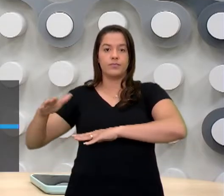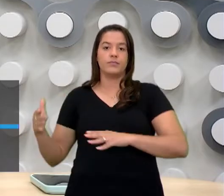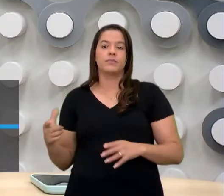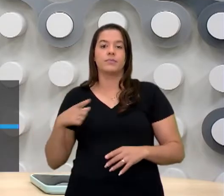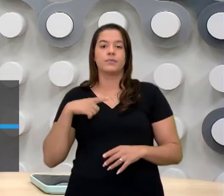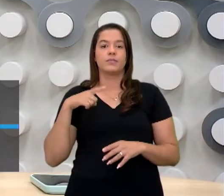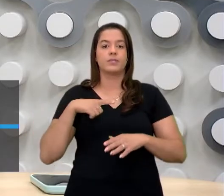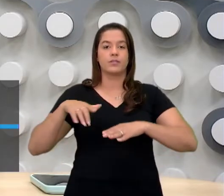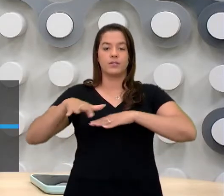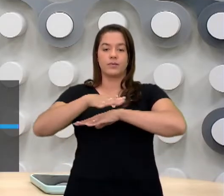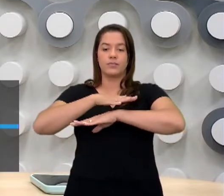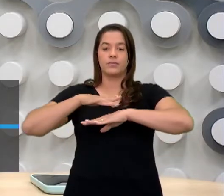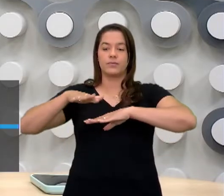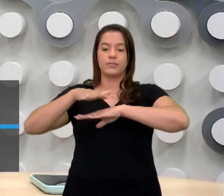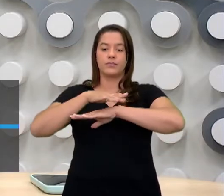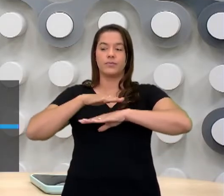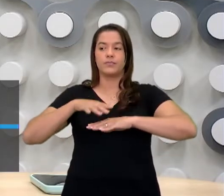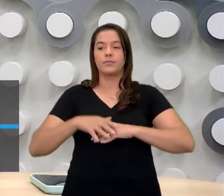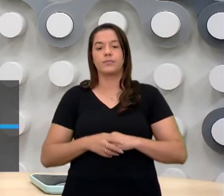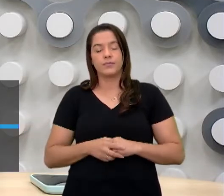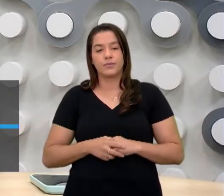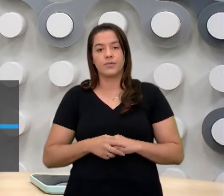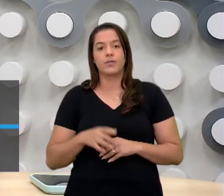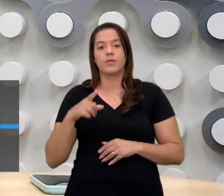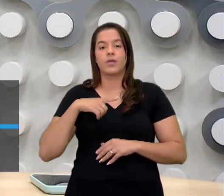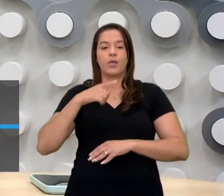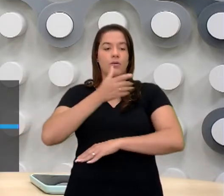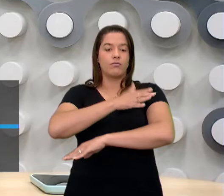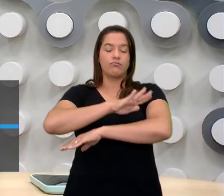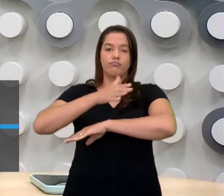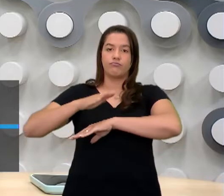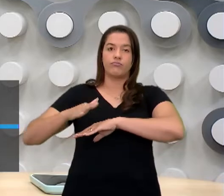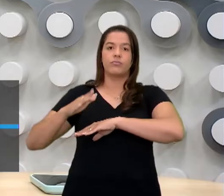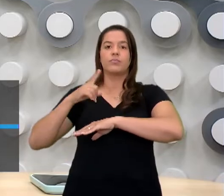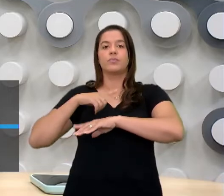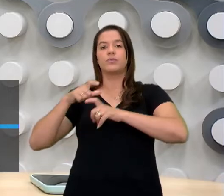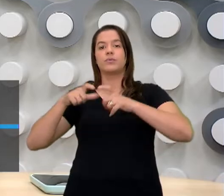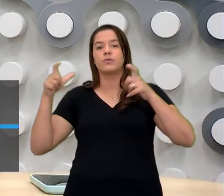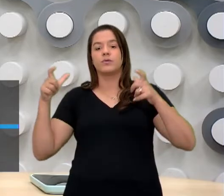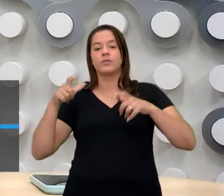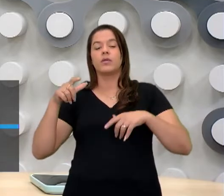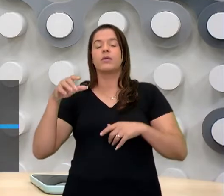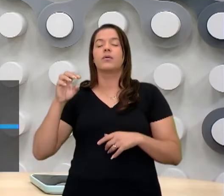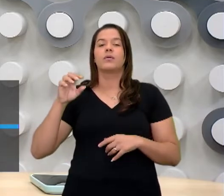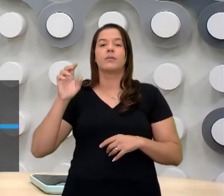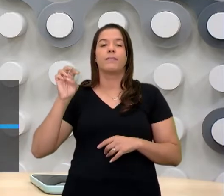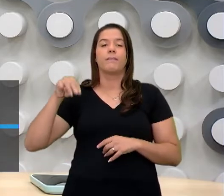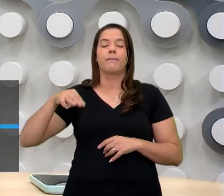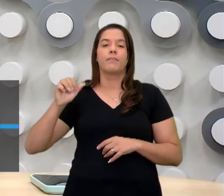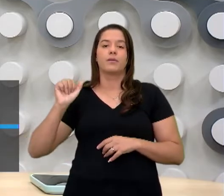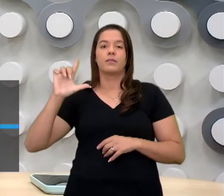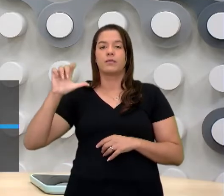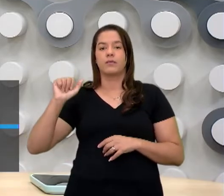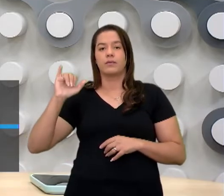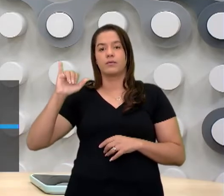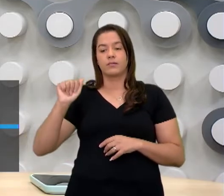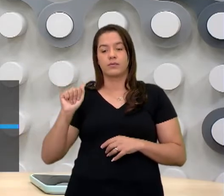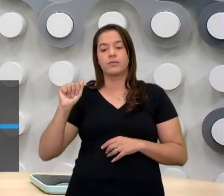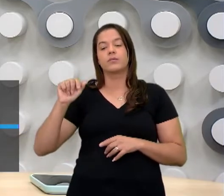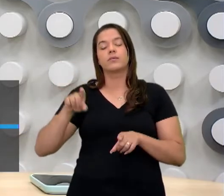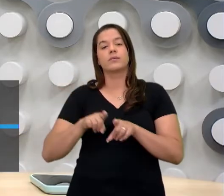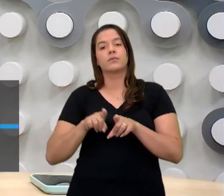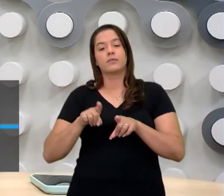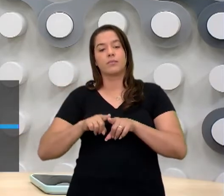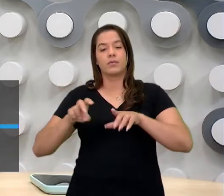na superfície, né? Então cadeias montanhosas do Himalaia, a Cordilheira dos Andes também tem na parte submarina,